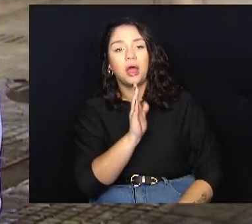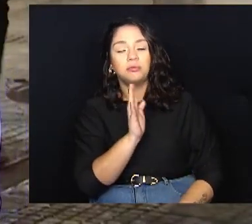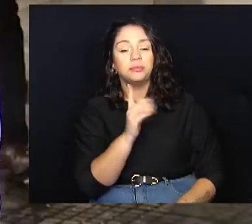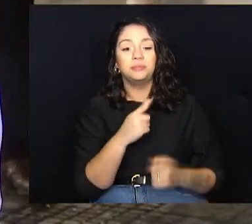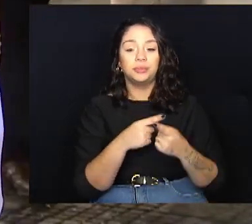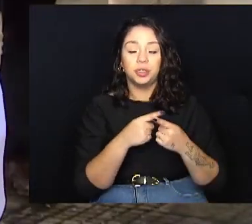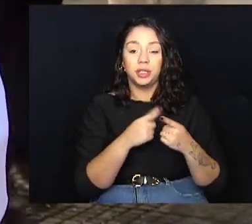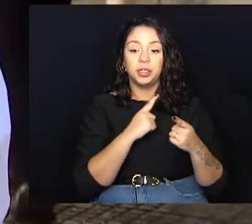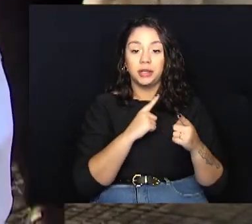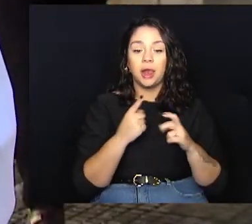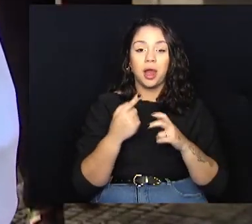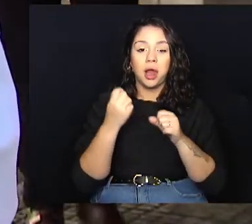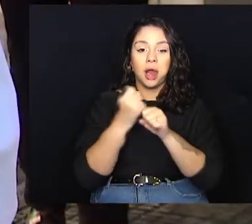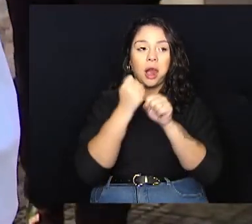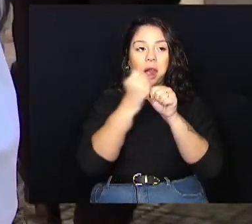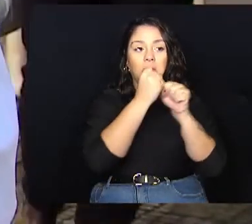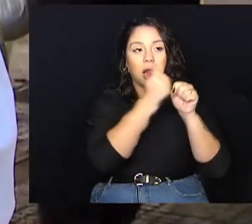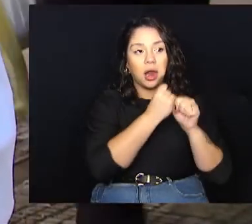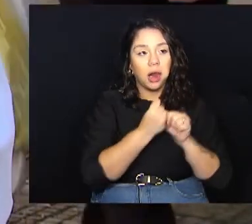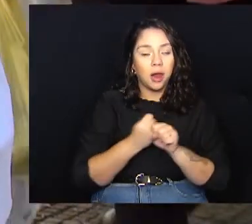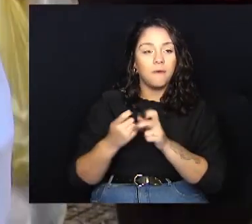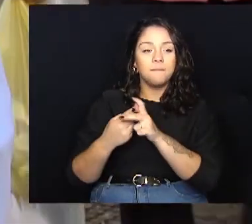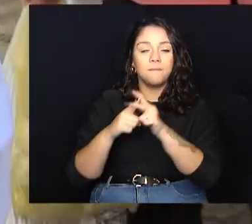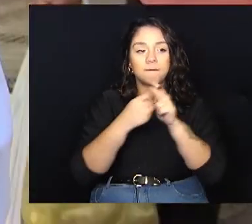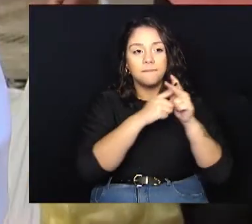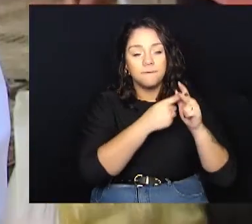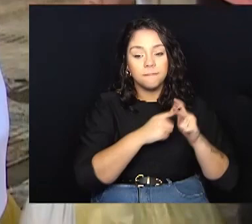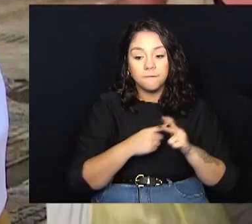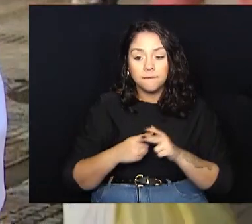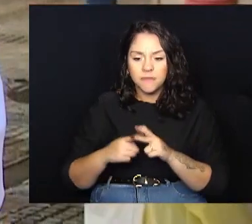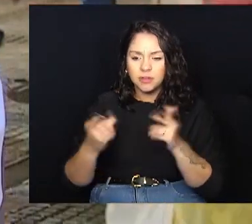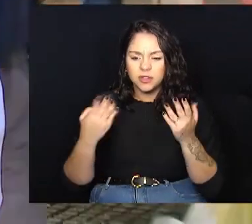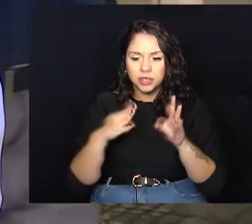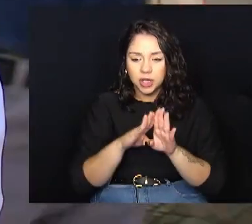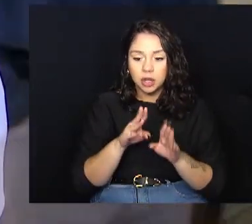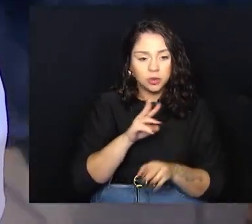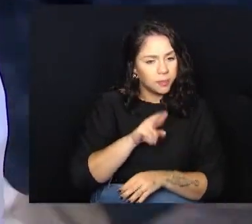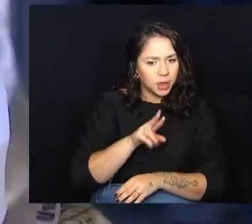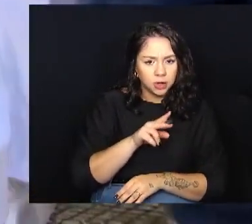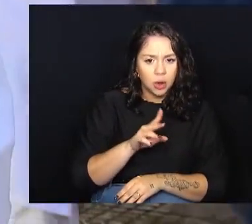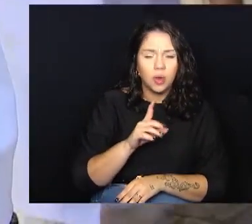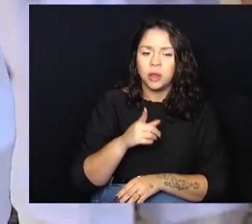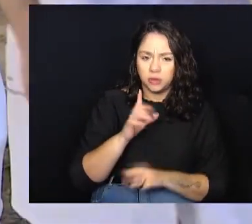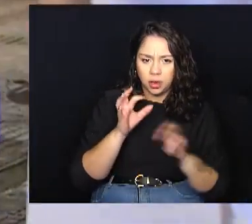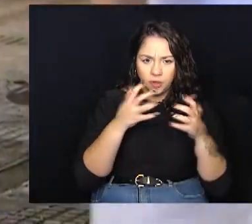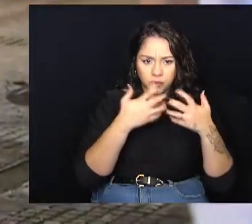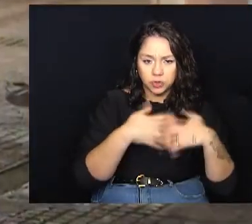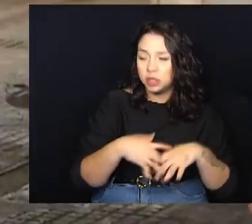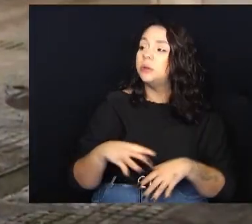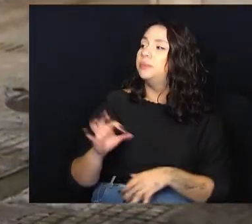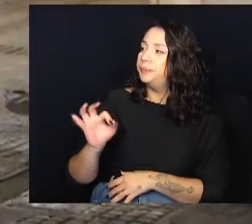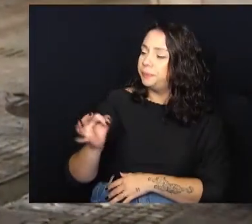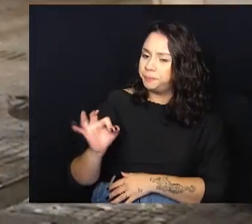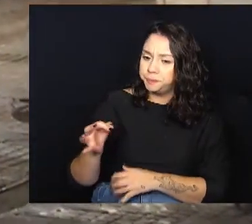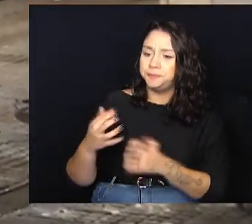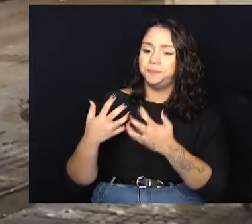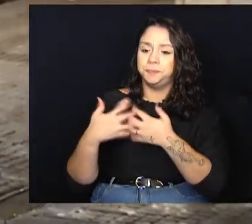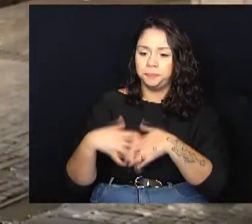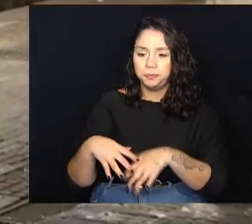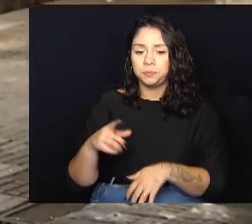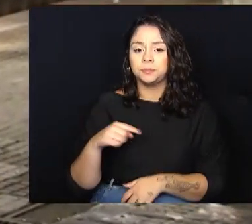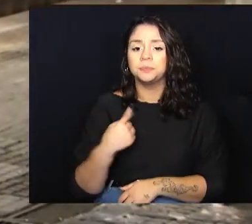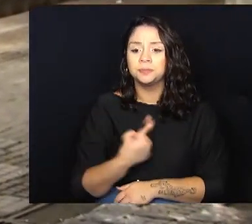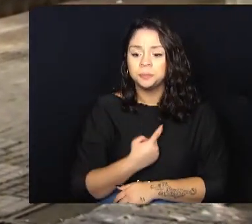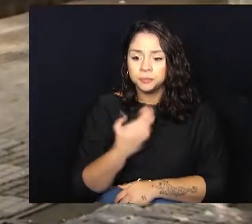conta justamente da reforma o mercadão está fechado mas não está tá funcionando nós pedimos